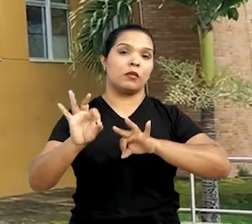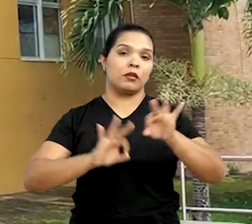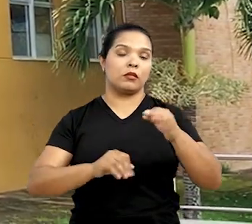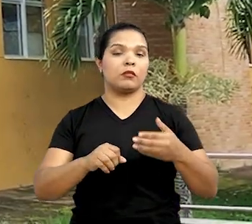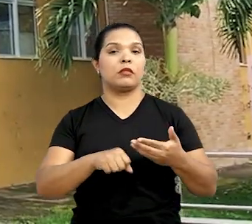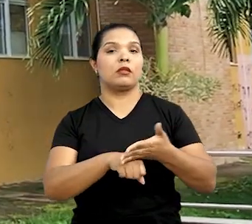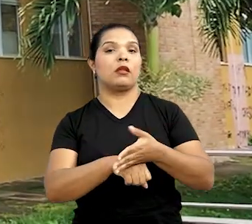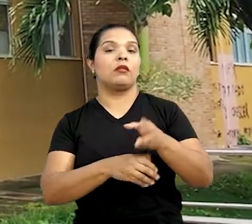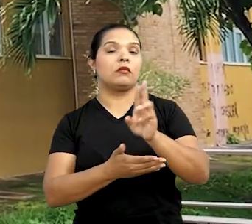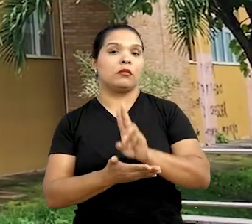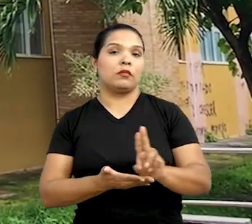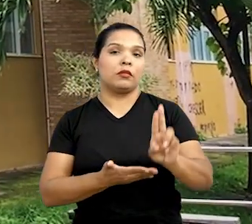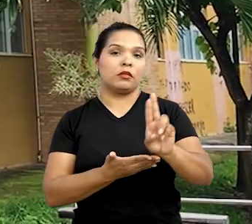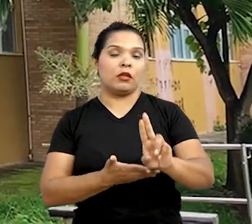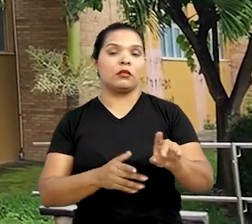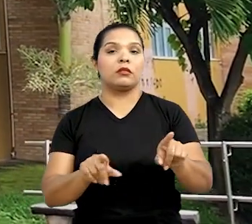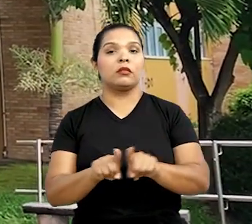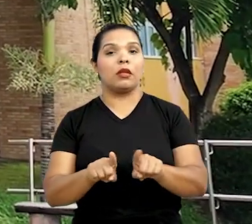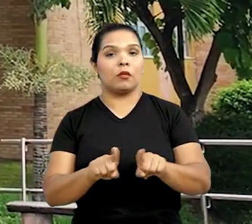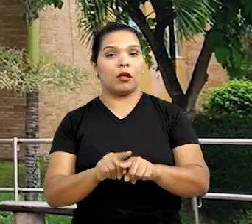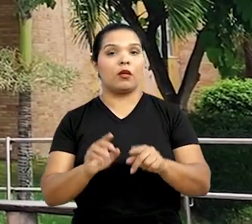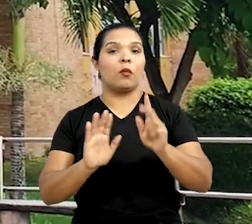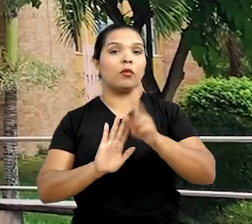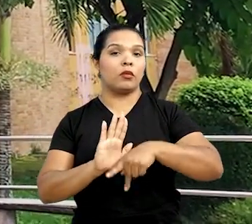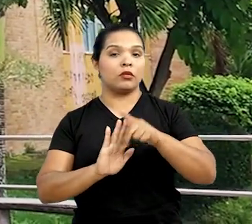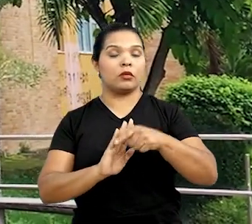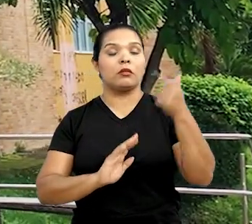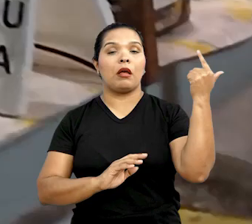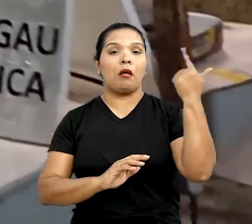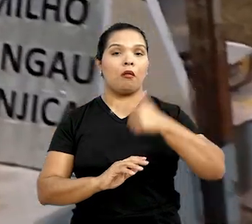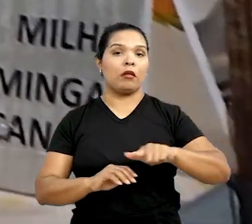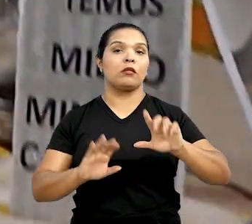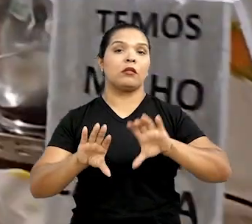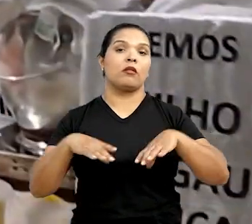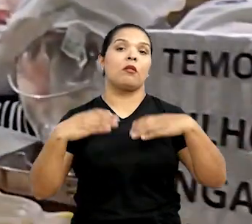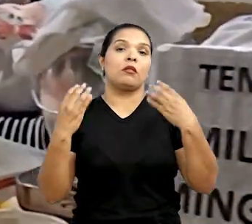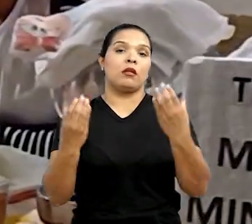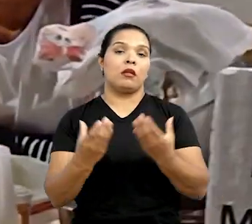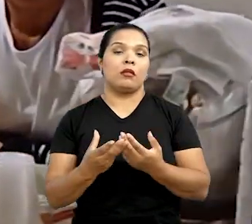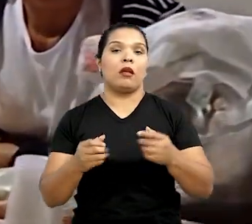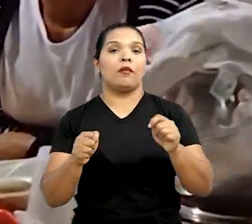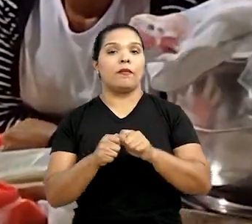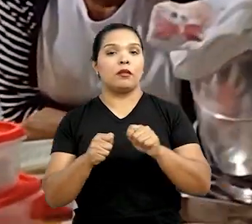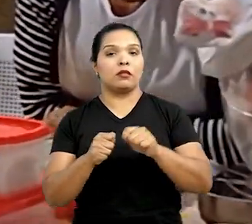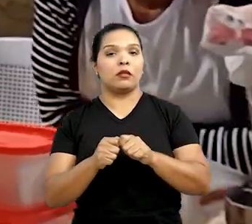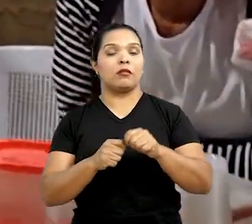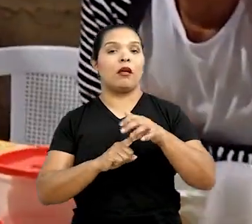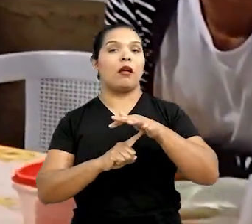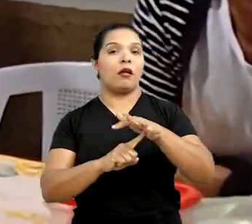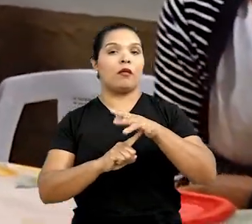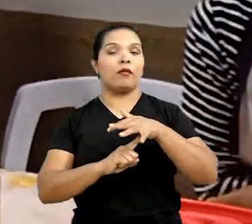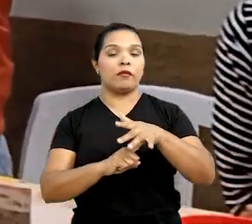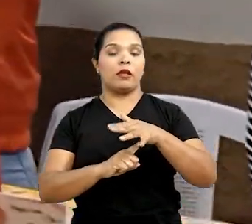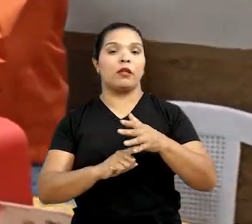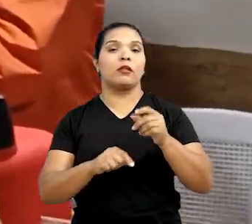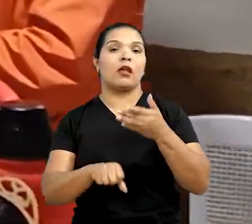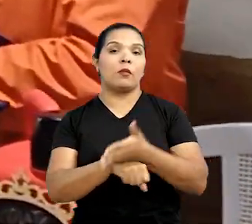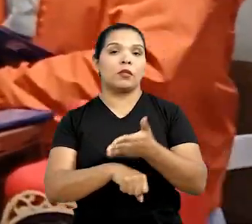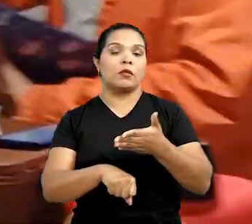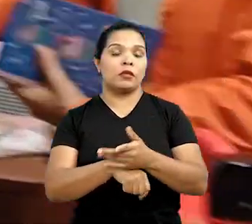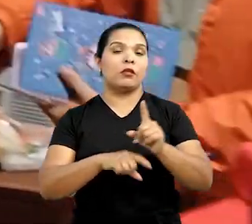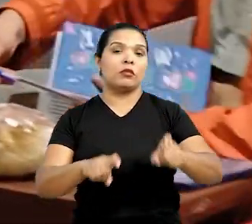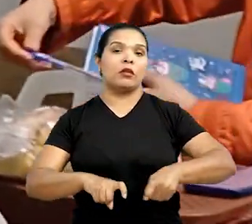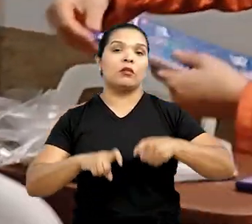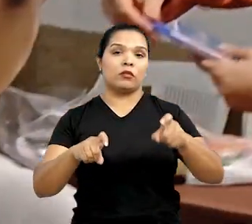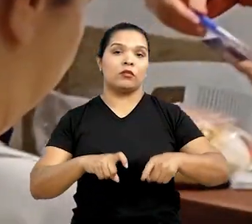na universidade. O Tecelendo também alcança a comunidade através da realização de uma feira, que envolve a participação